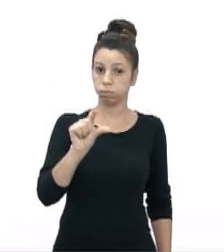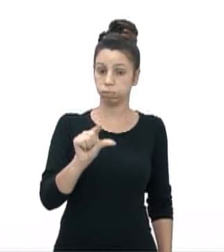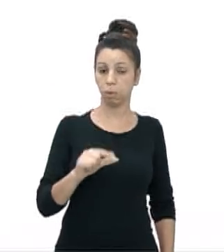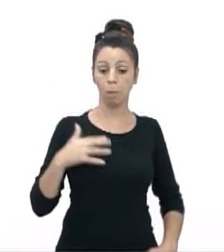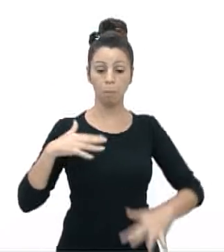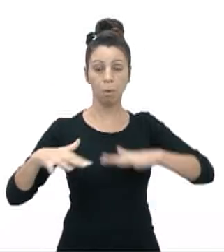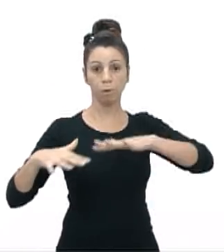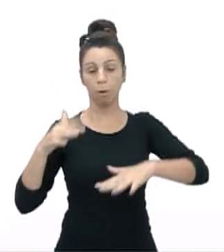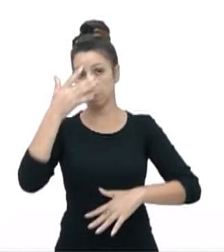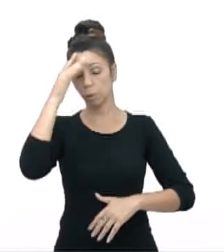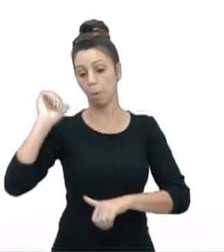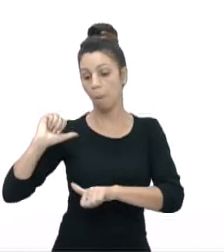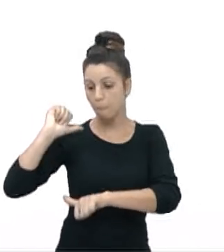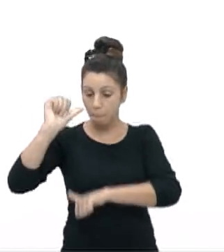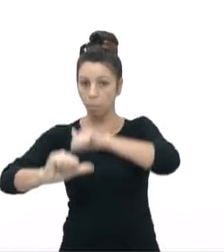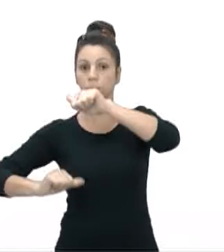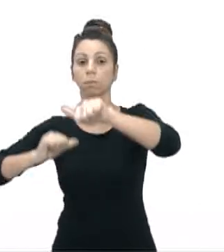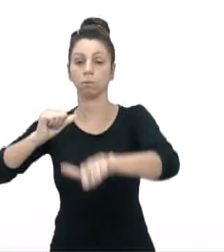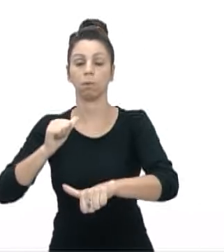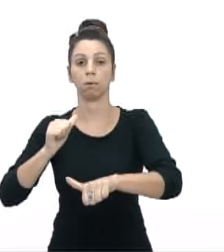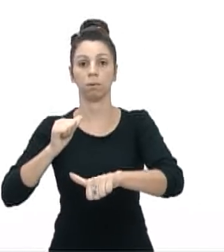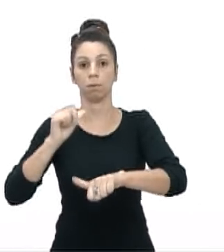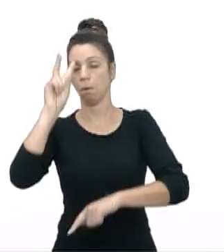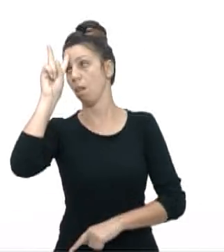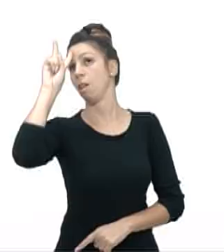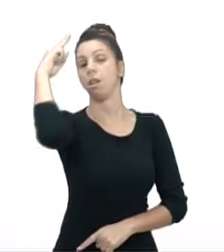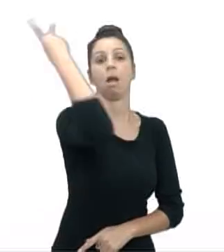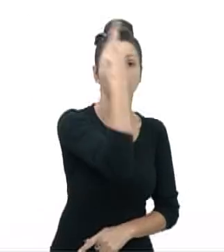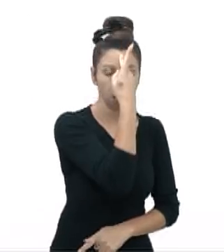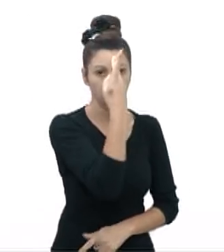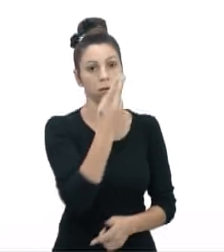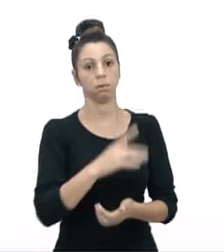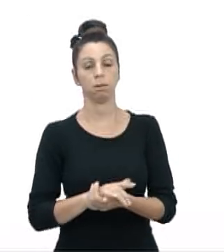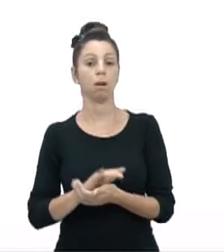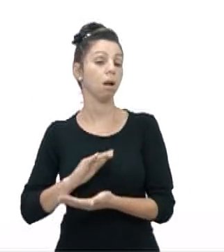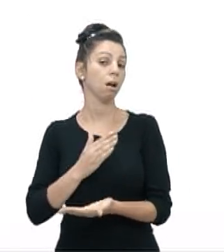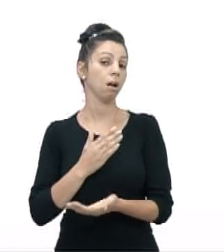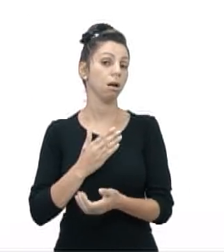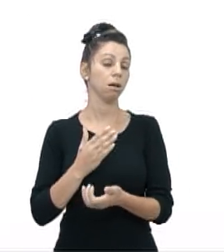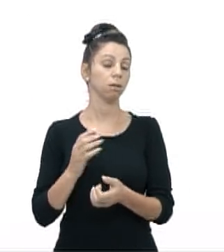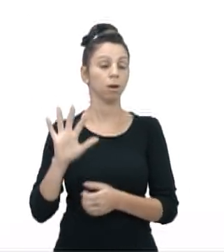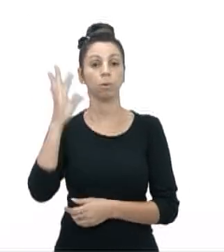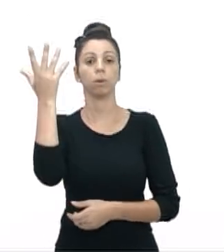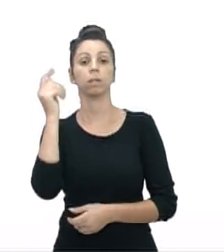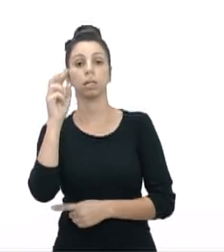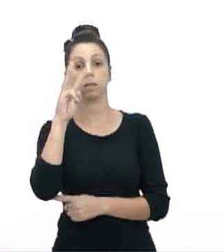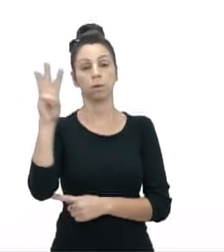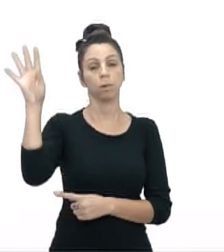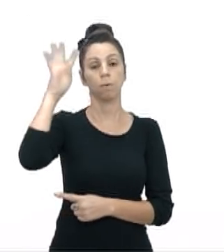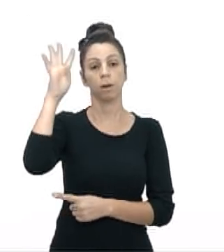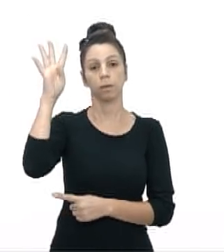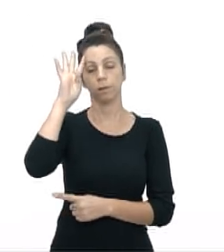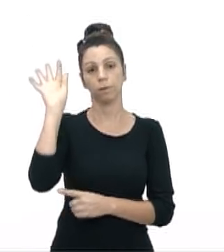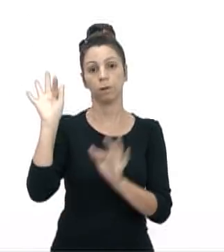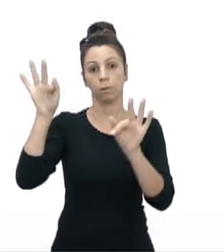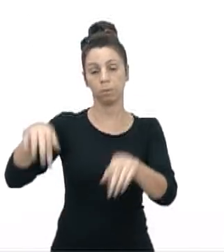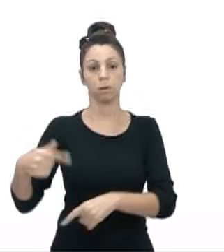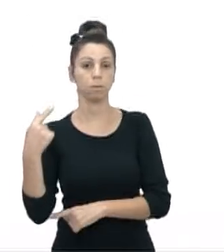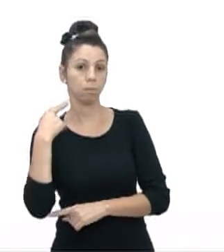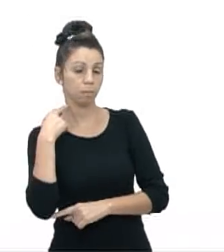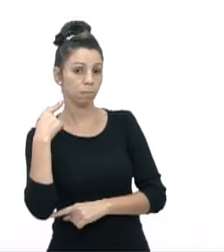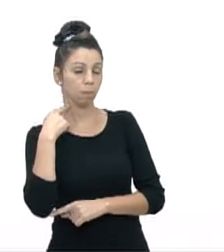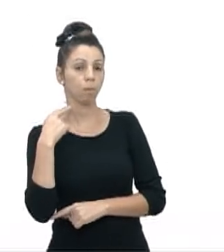e promover mudanças de comportamento. Acontece sempre na última quarta-feira do mês de maio e é realizado por meio de